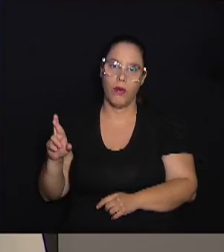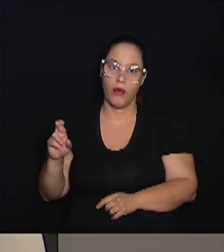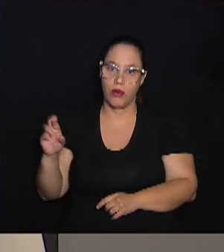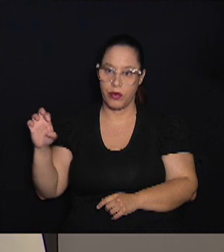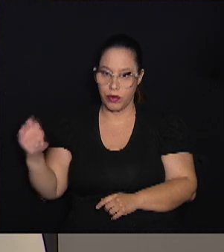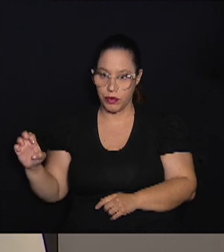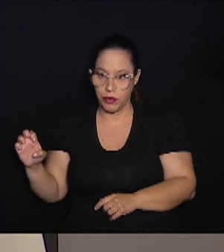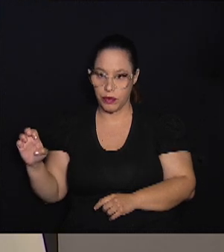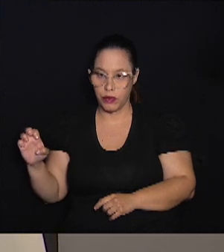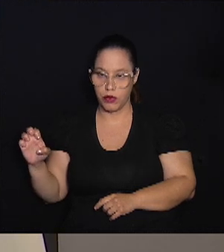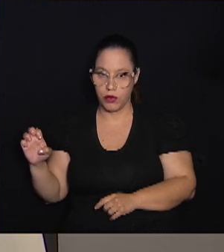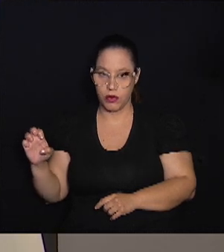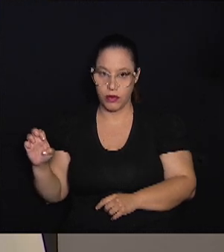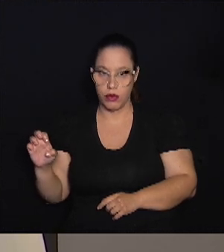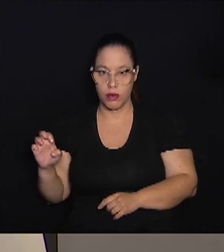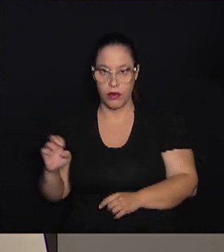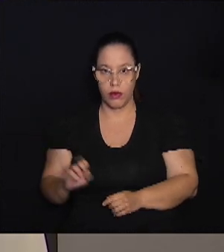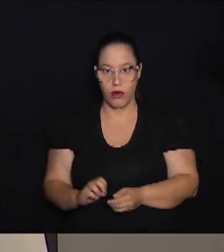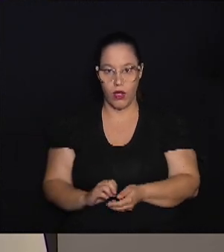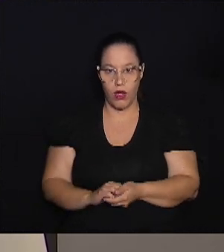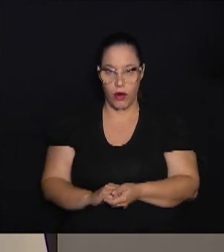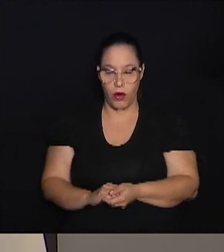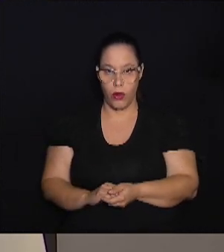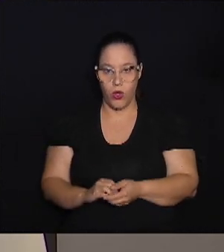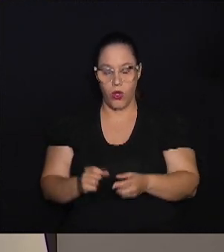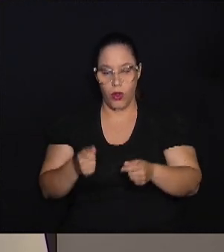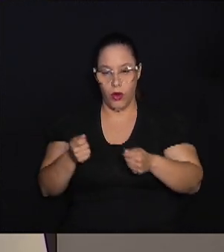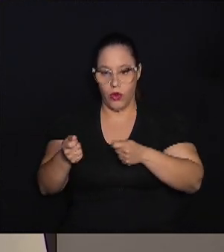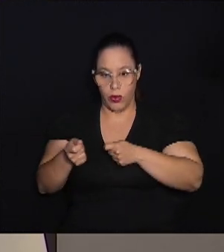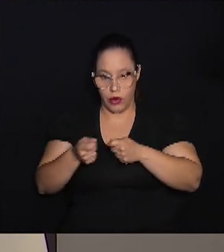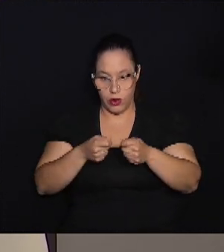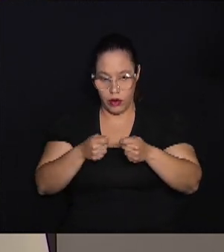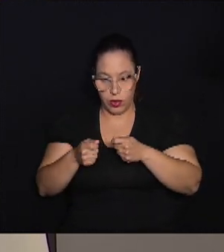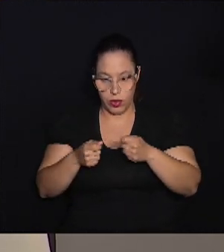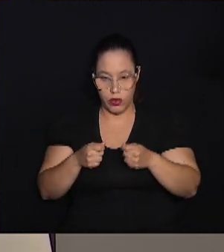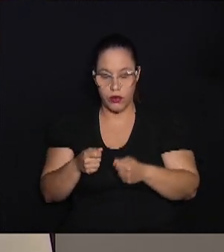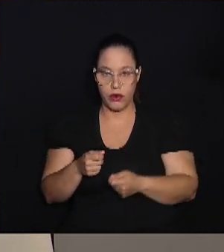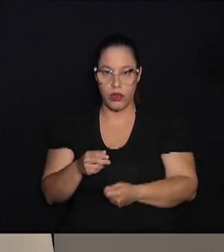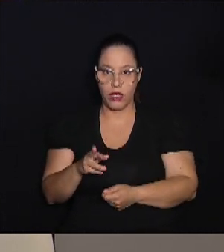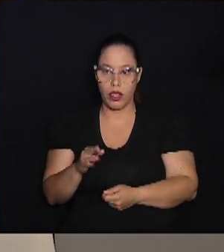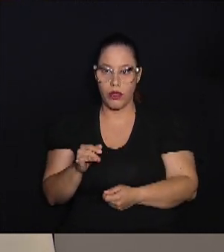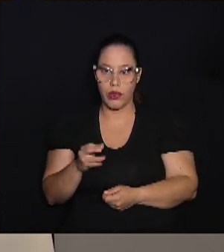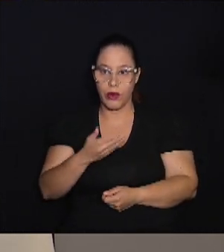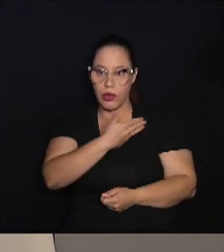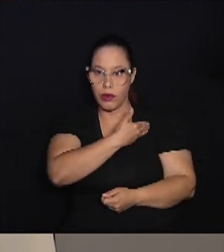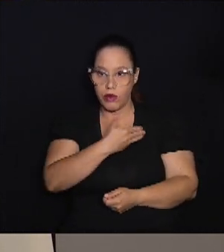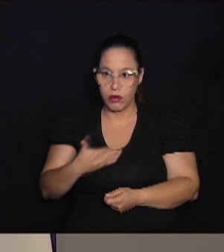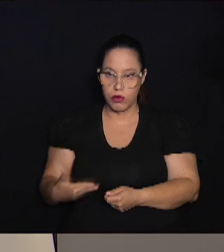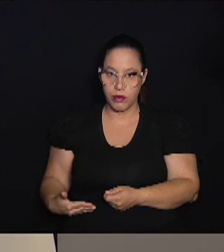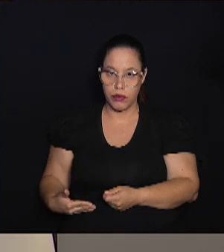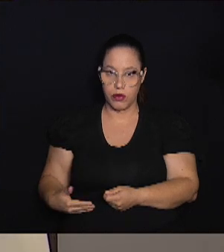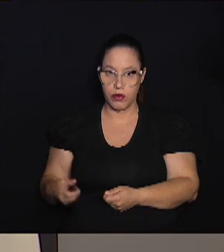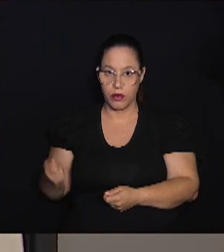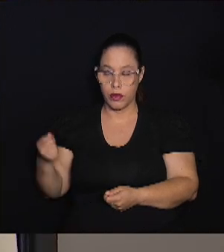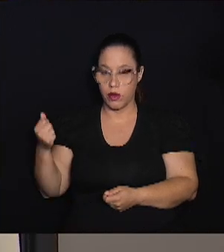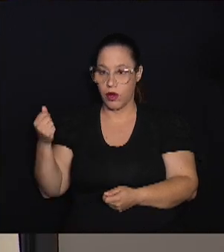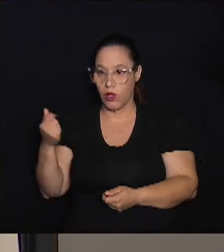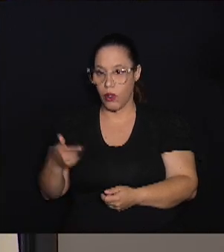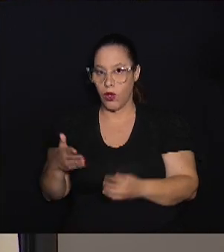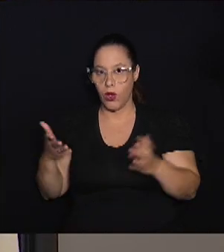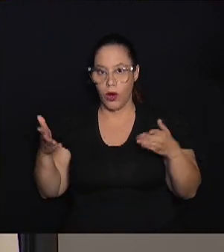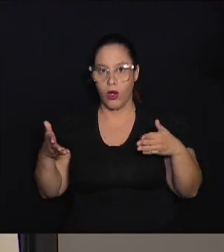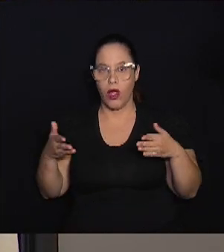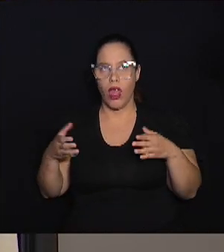da diretrizes orçamentárias, né, o reajuste dos servidores que tiveram e também de financiamentos. Hoje nós tivemos aqui